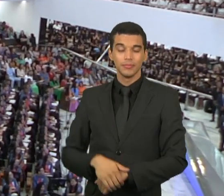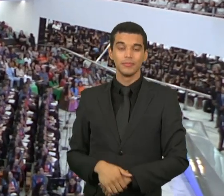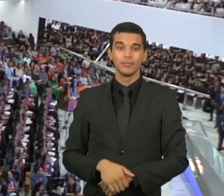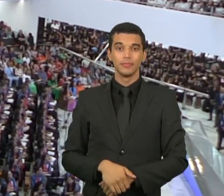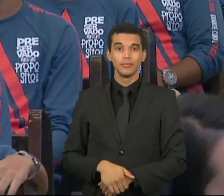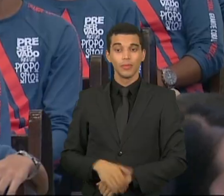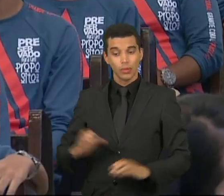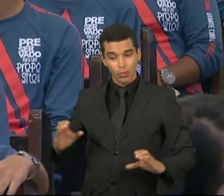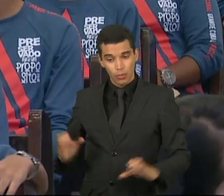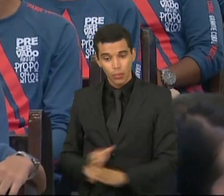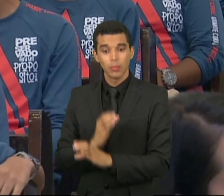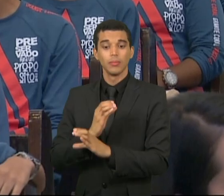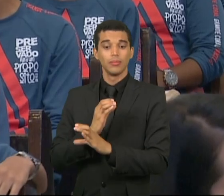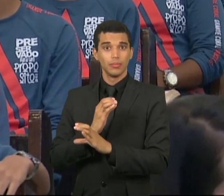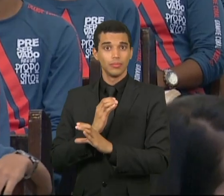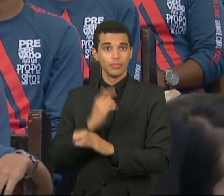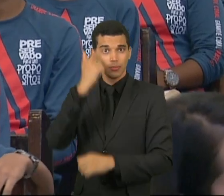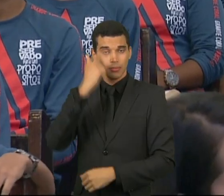Inteiro.